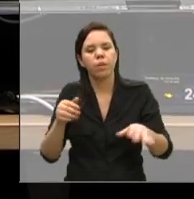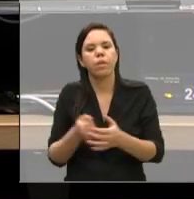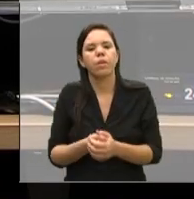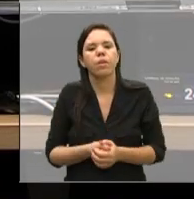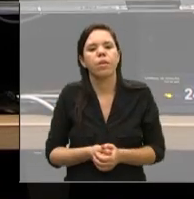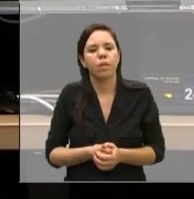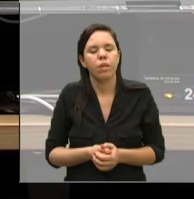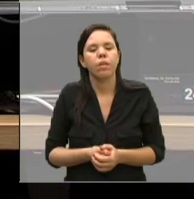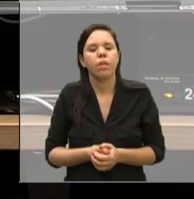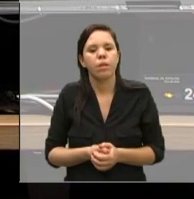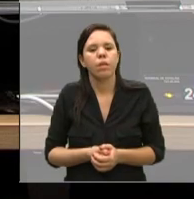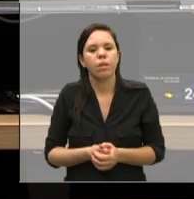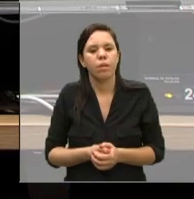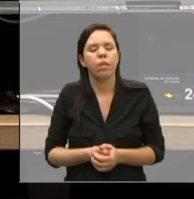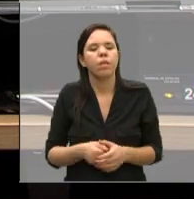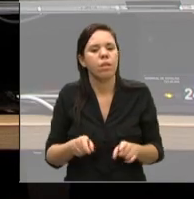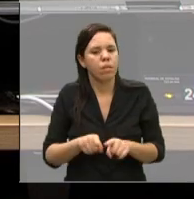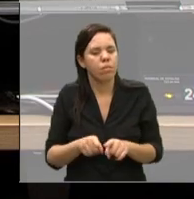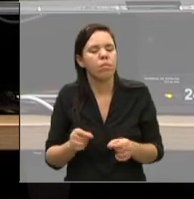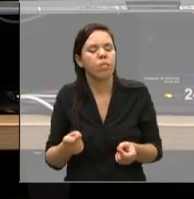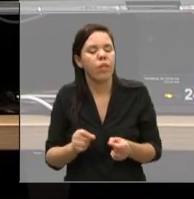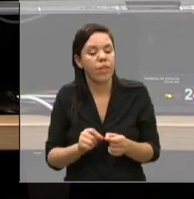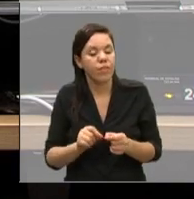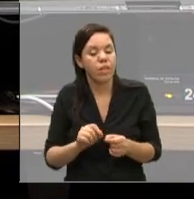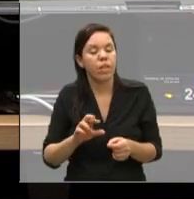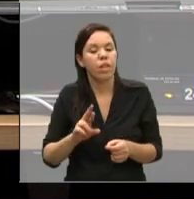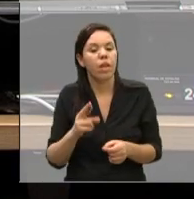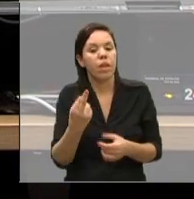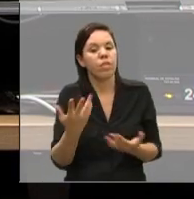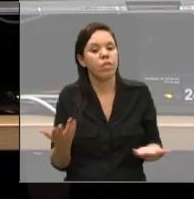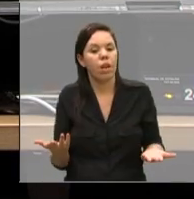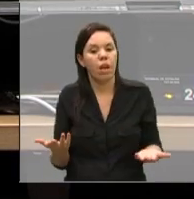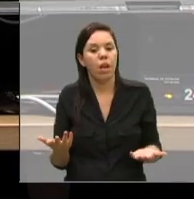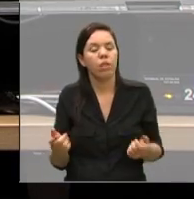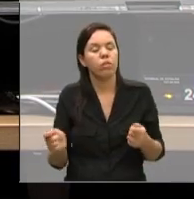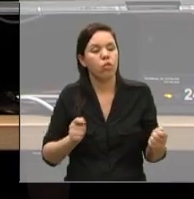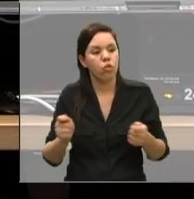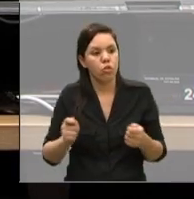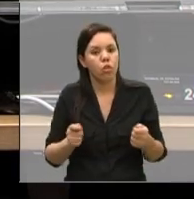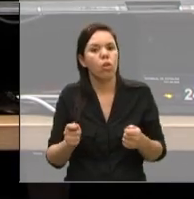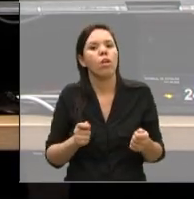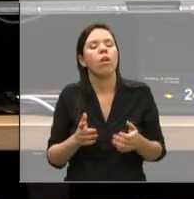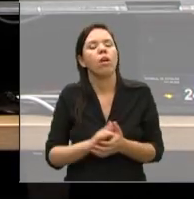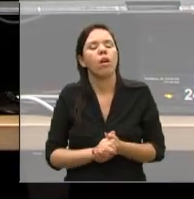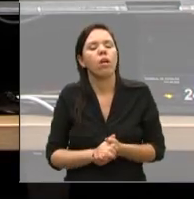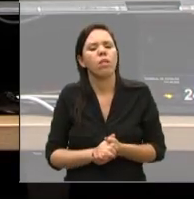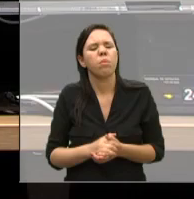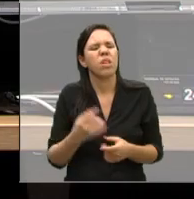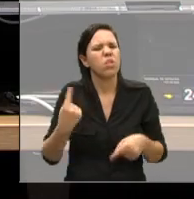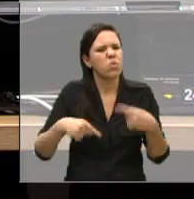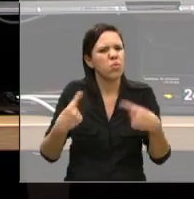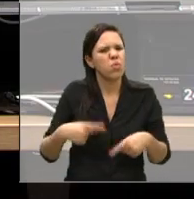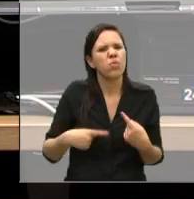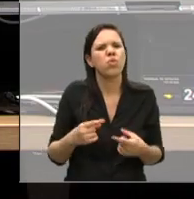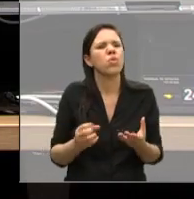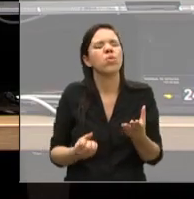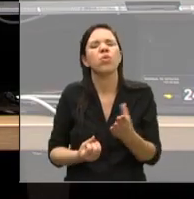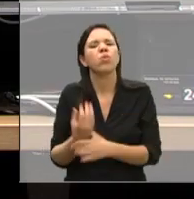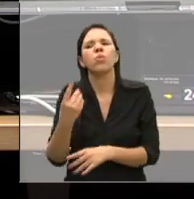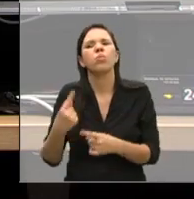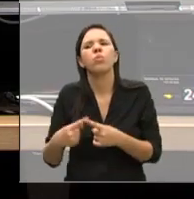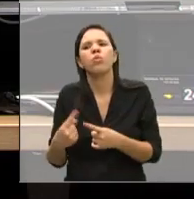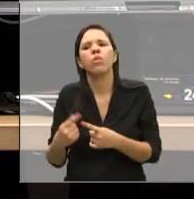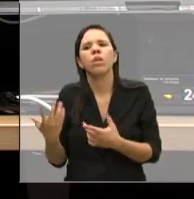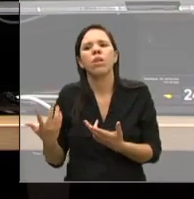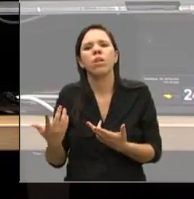pautas específicas. Então, lidar com os efeitos, ao mesmo tempo, está discutindo a raiz das questões,